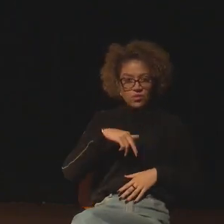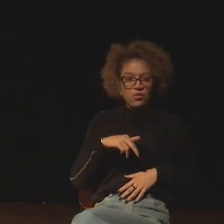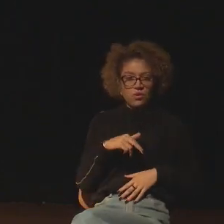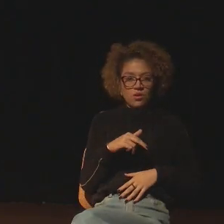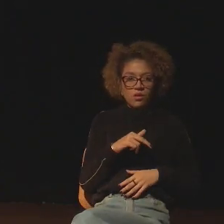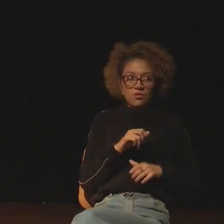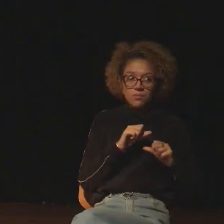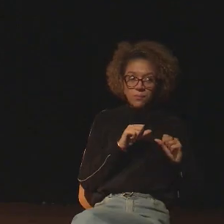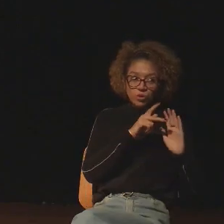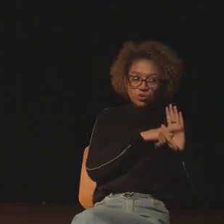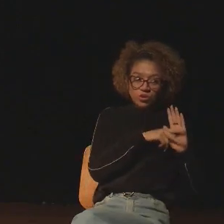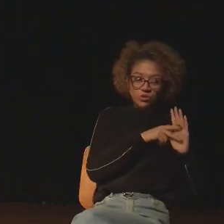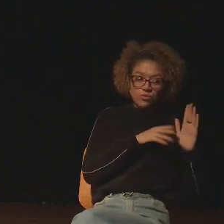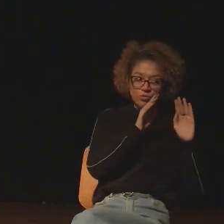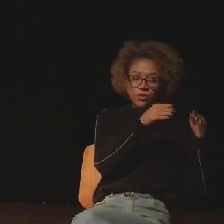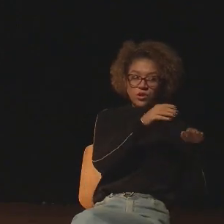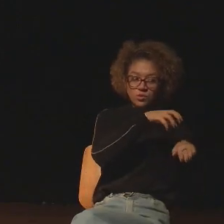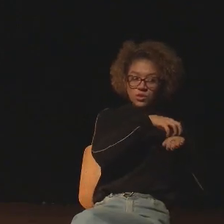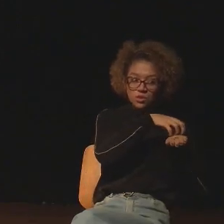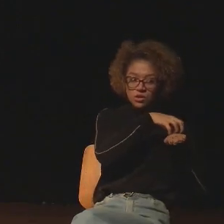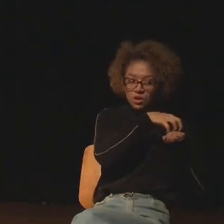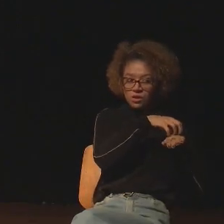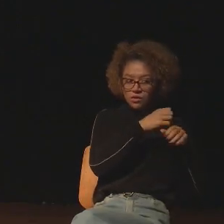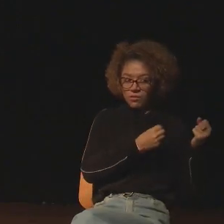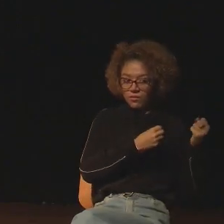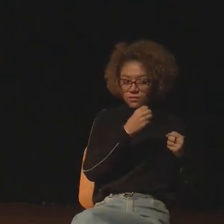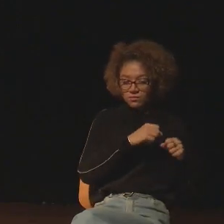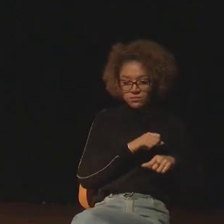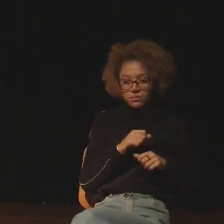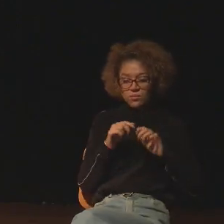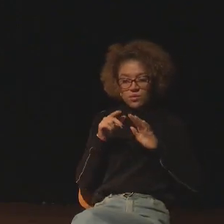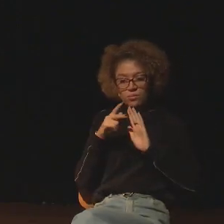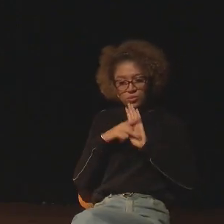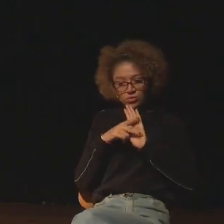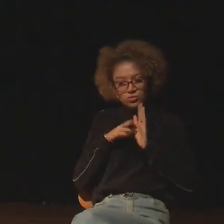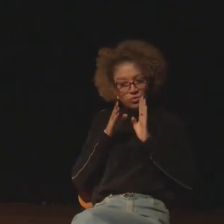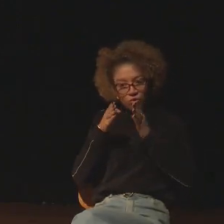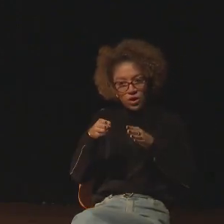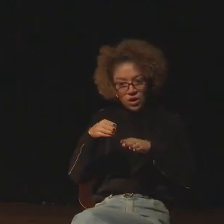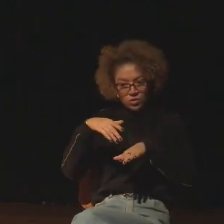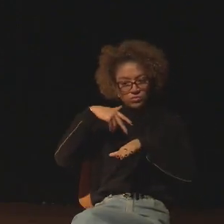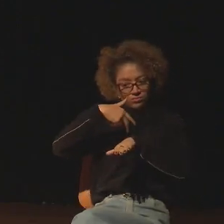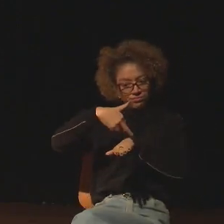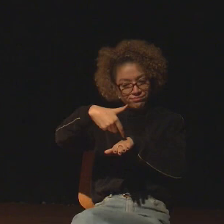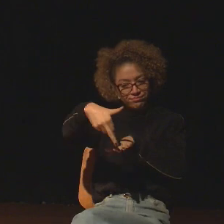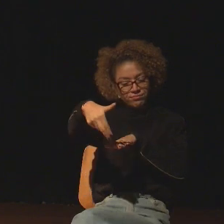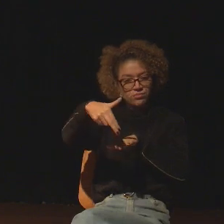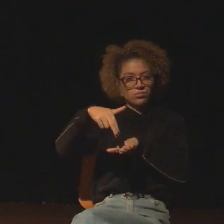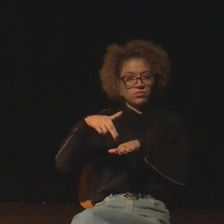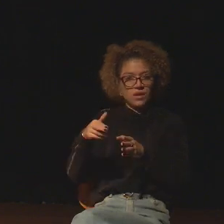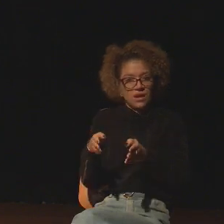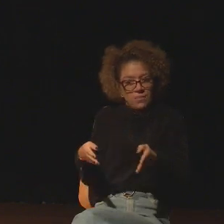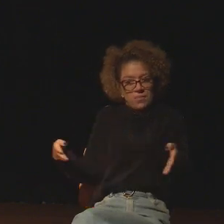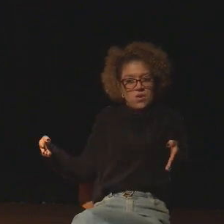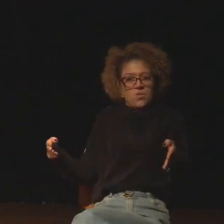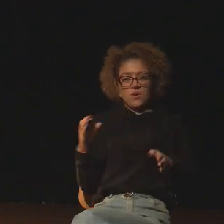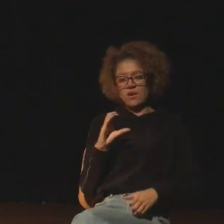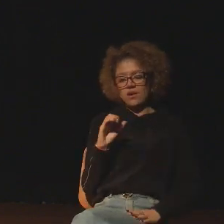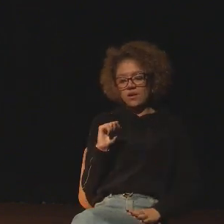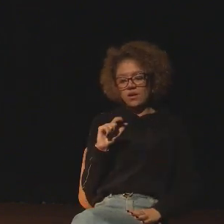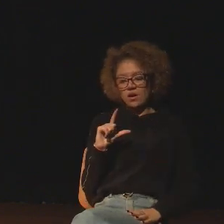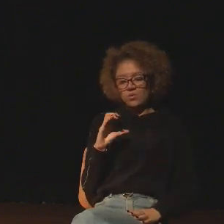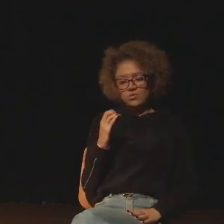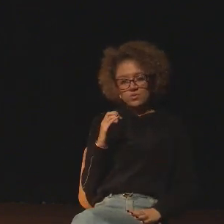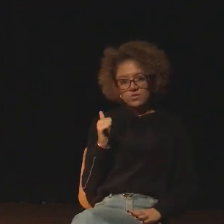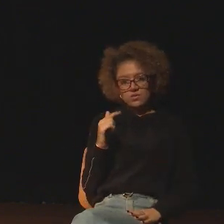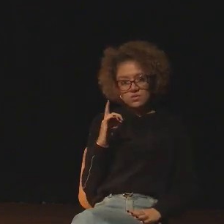feito um esforço, a secretária sempre defende esses projetos em que a gente faz aumento de áreas para calçadas, aumento de áreas